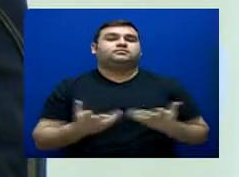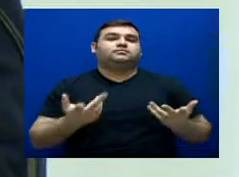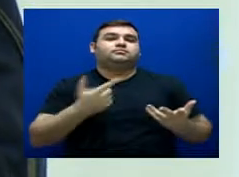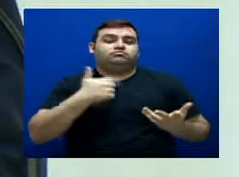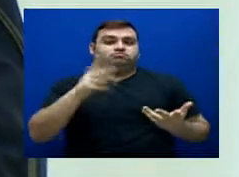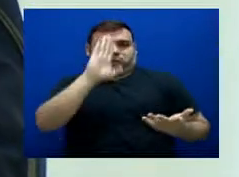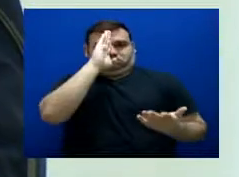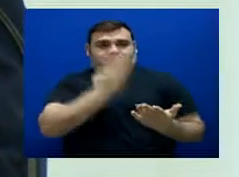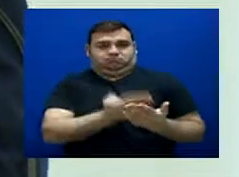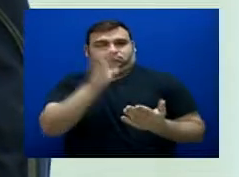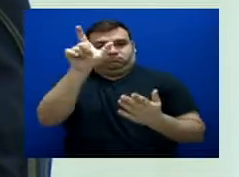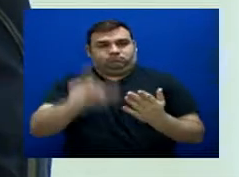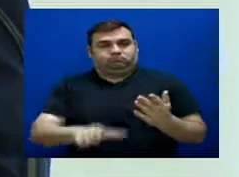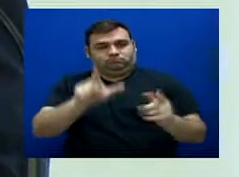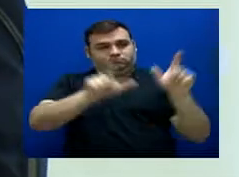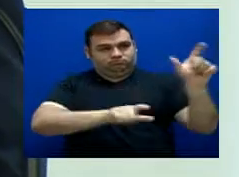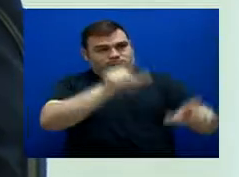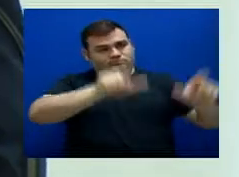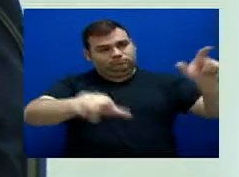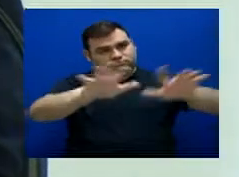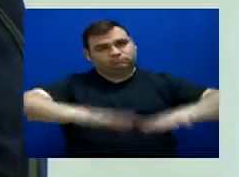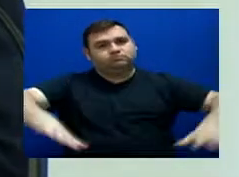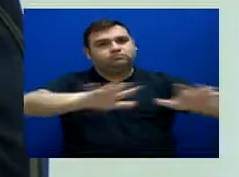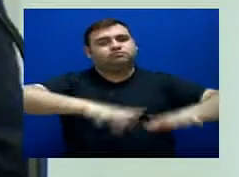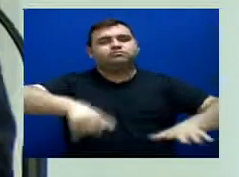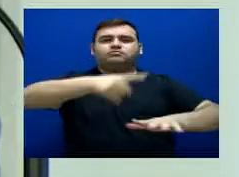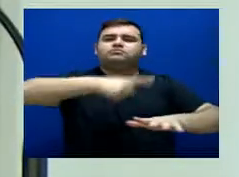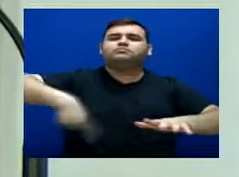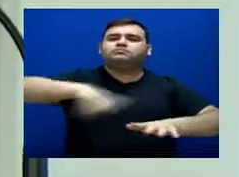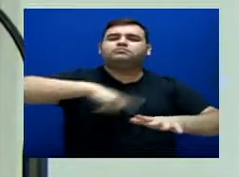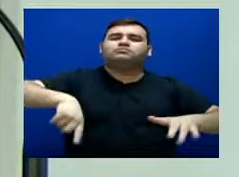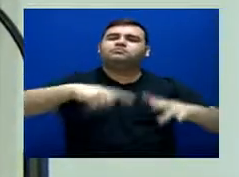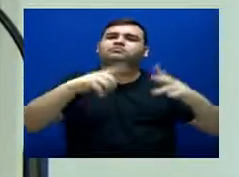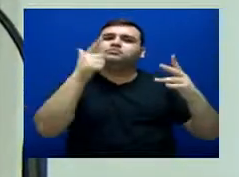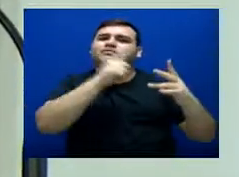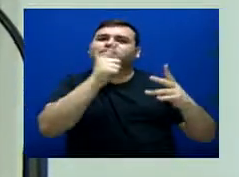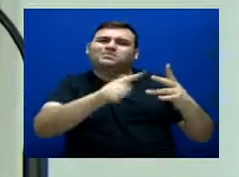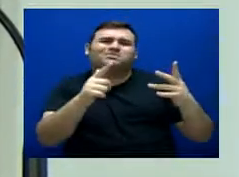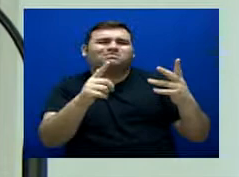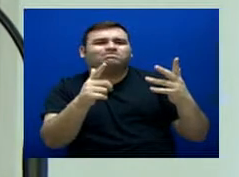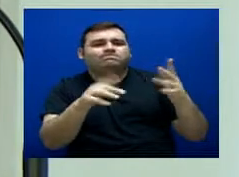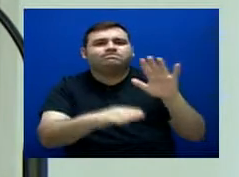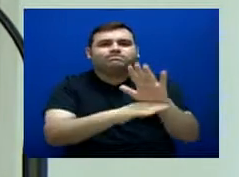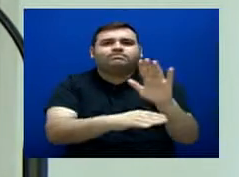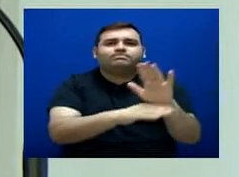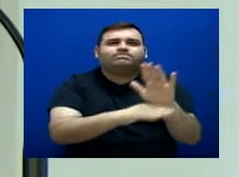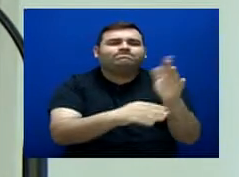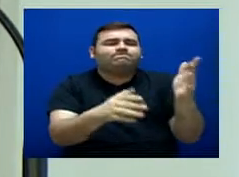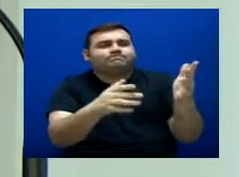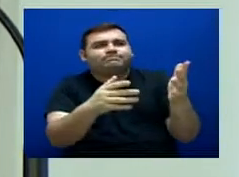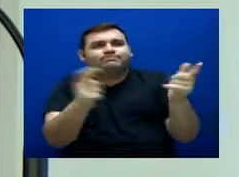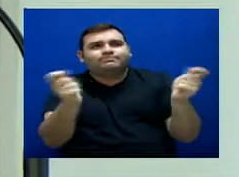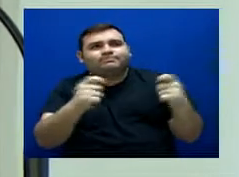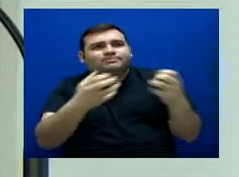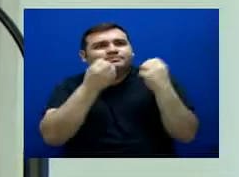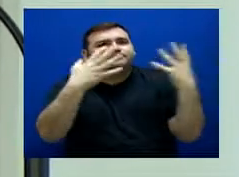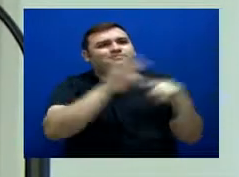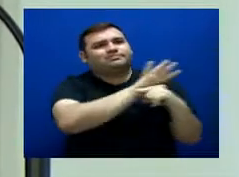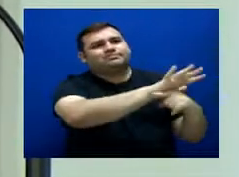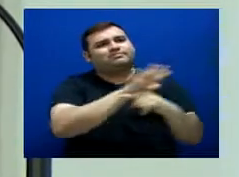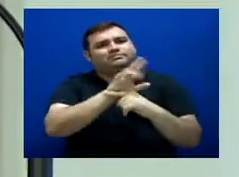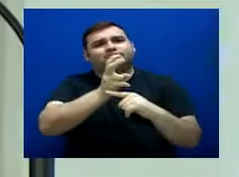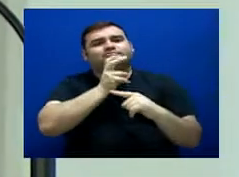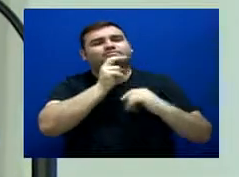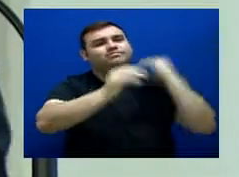na confiança de que nós possamos construir algo bom para